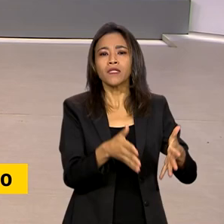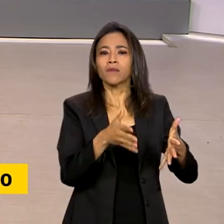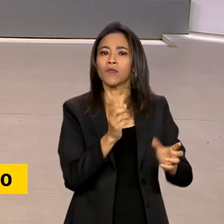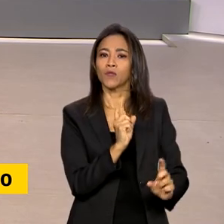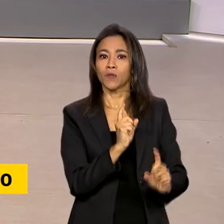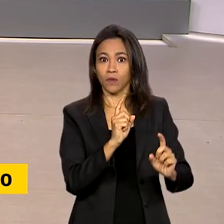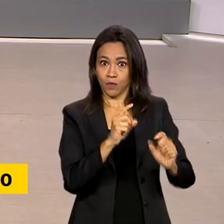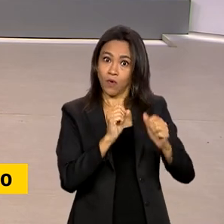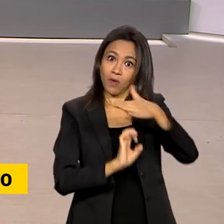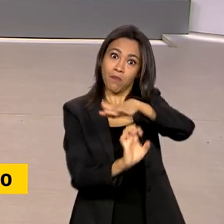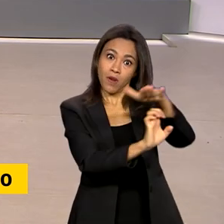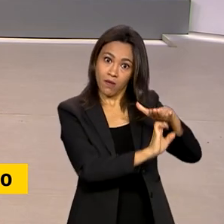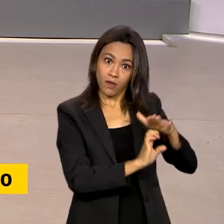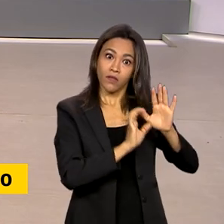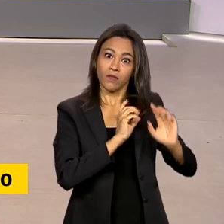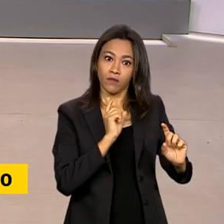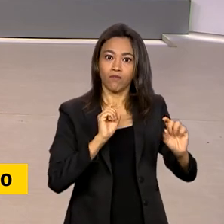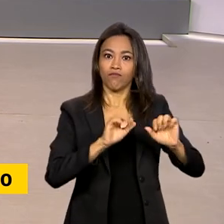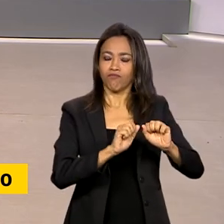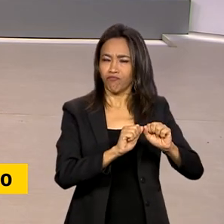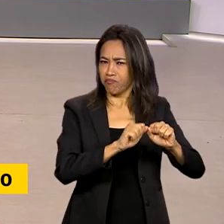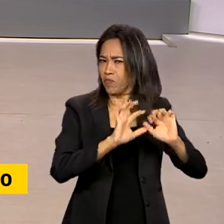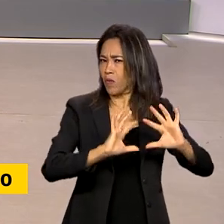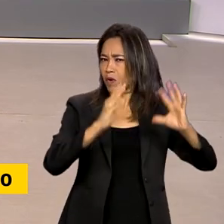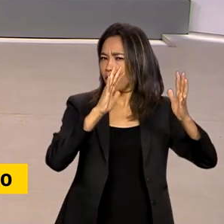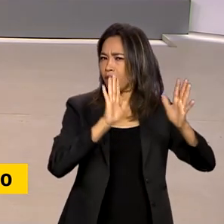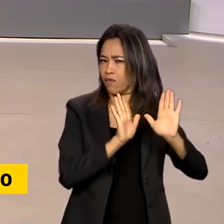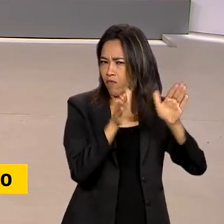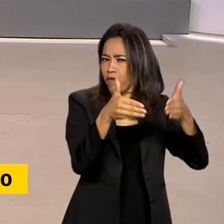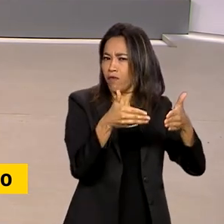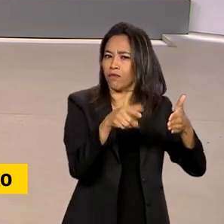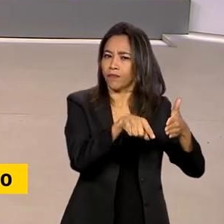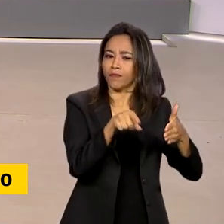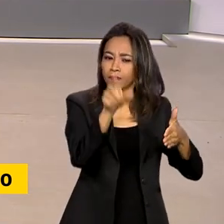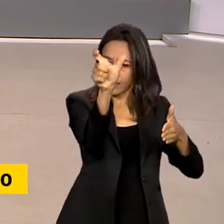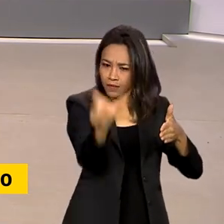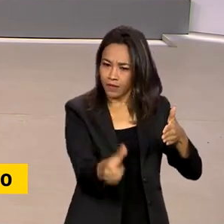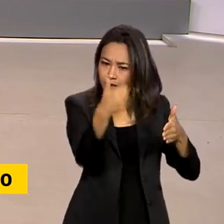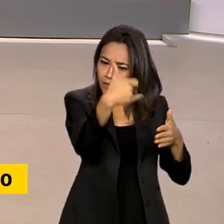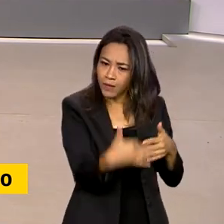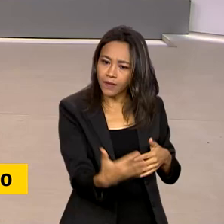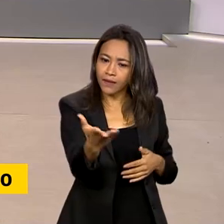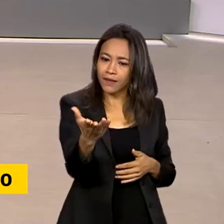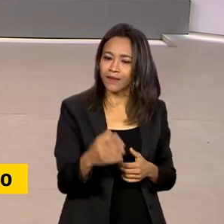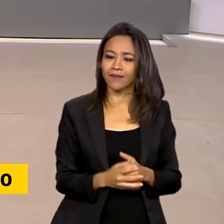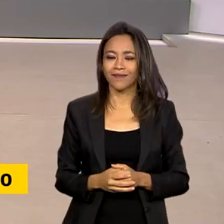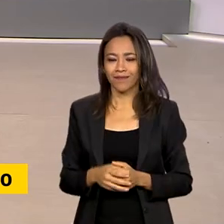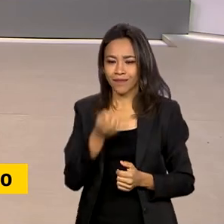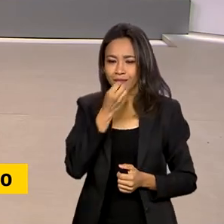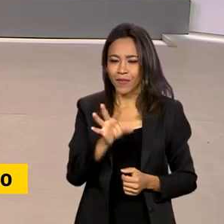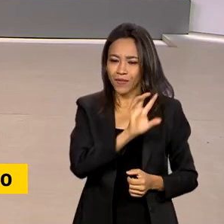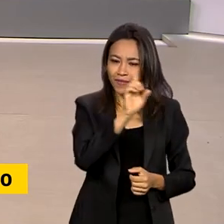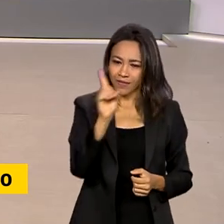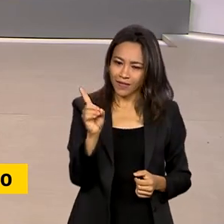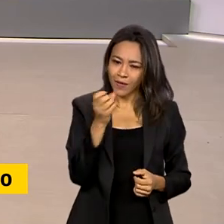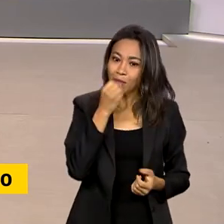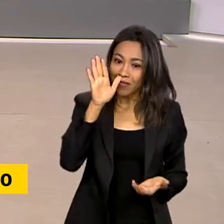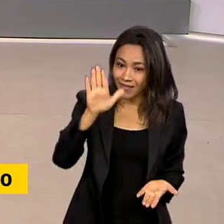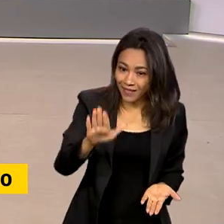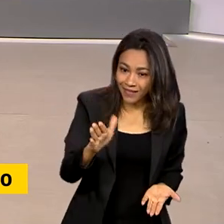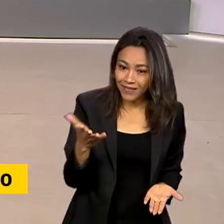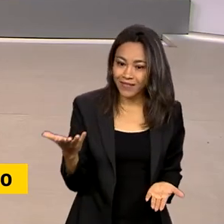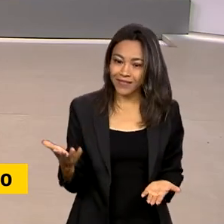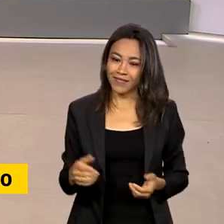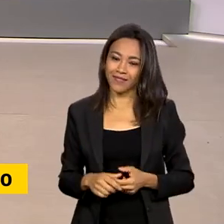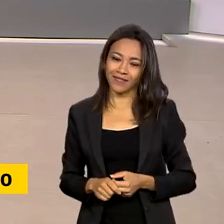da Espanha e traz as informações para a gente é a repórter Jéssica Gonçalves. Bom dia, boa tarde para você, Jéssica.